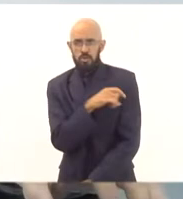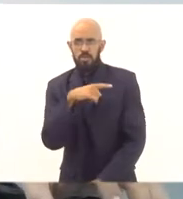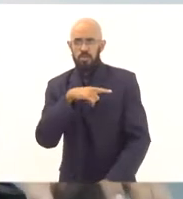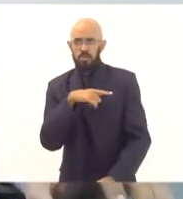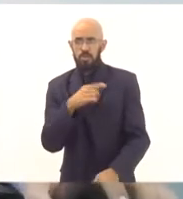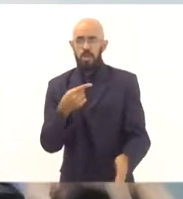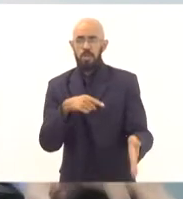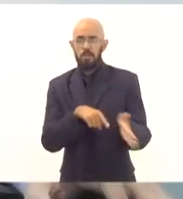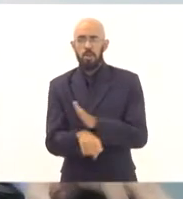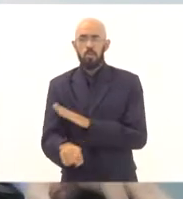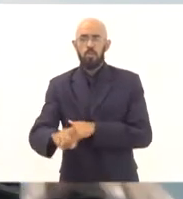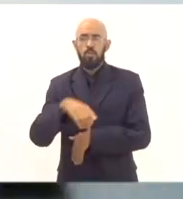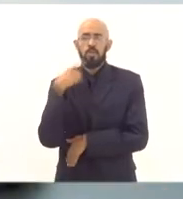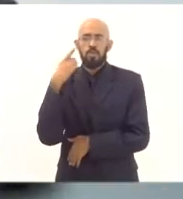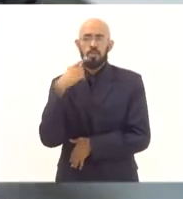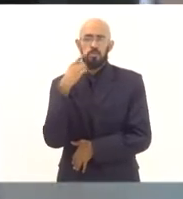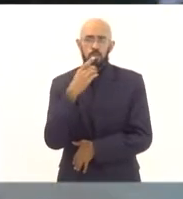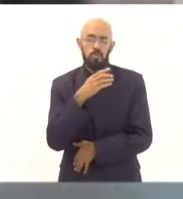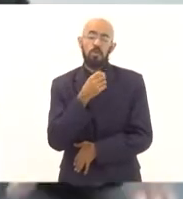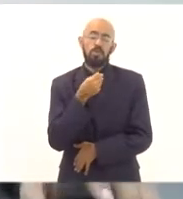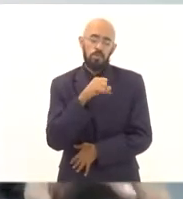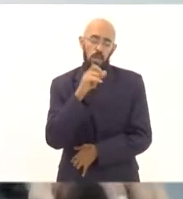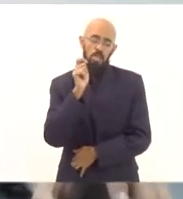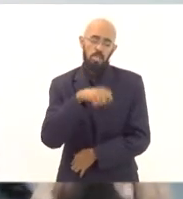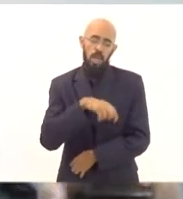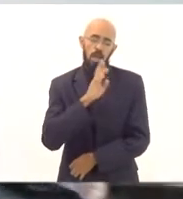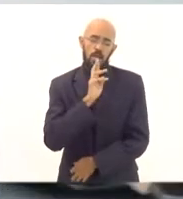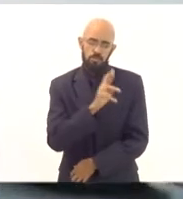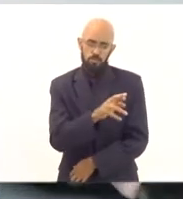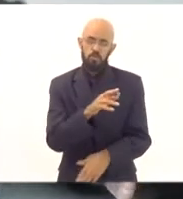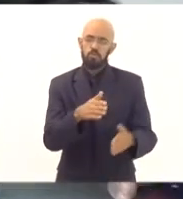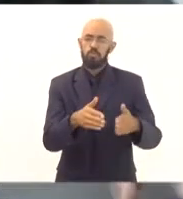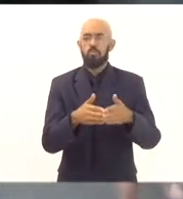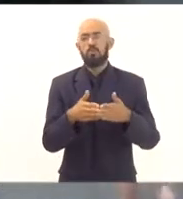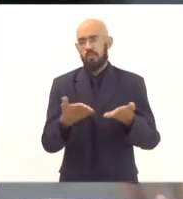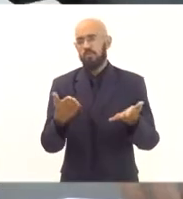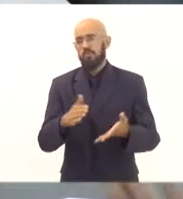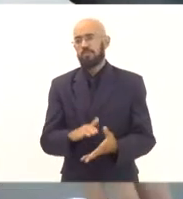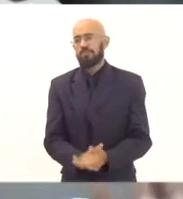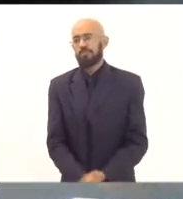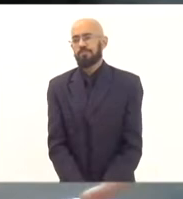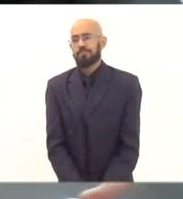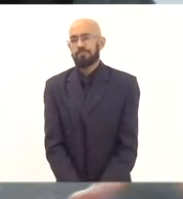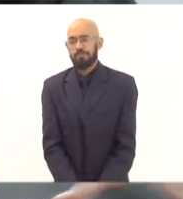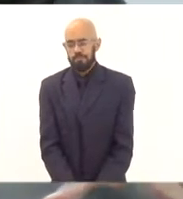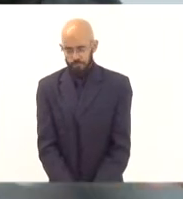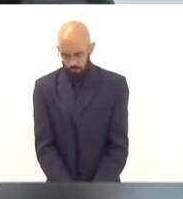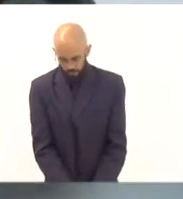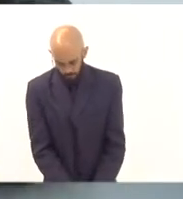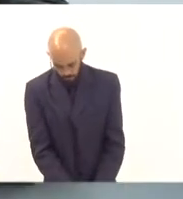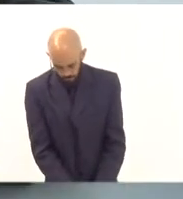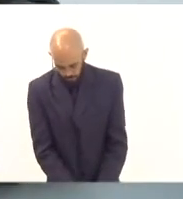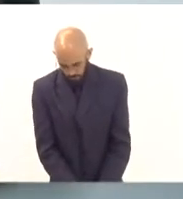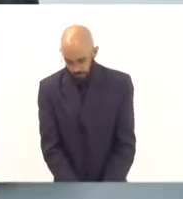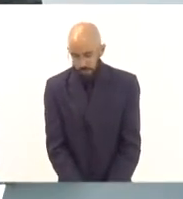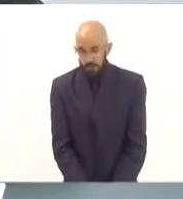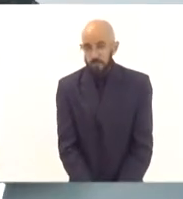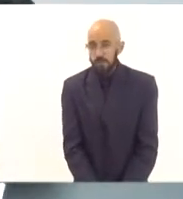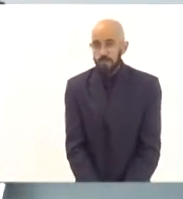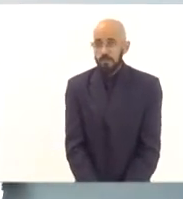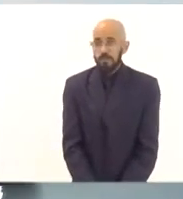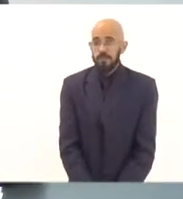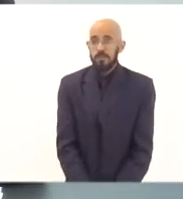Renata Souza já se puder também na sua explanação responder à pergunta a gente ficaria muito grato fique à